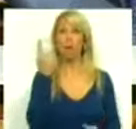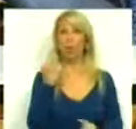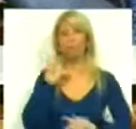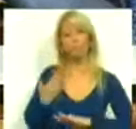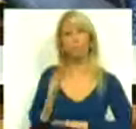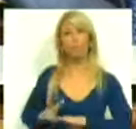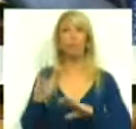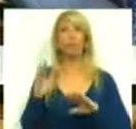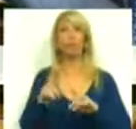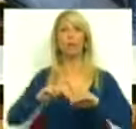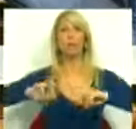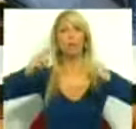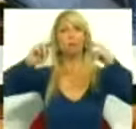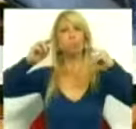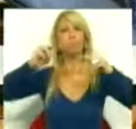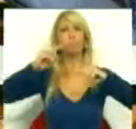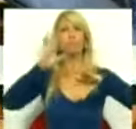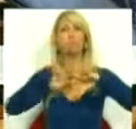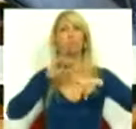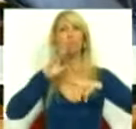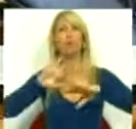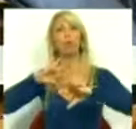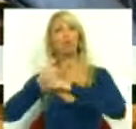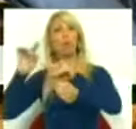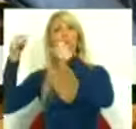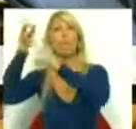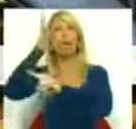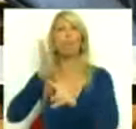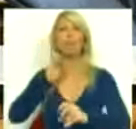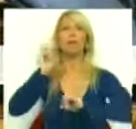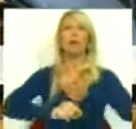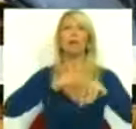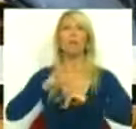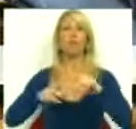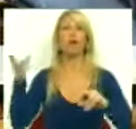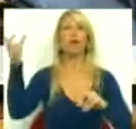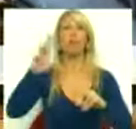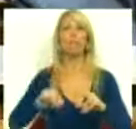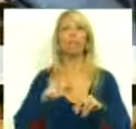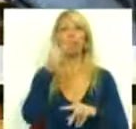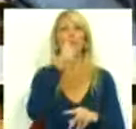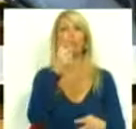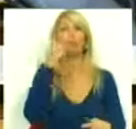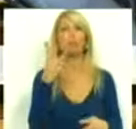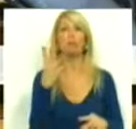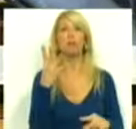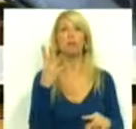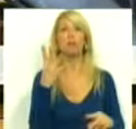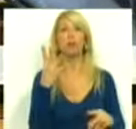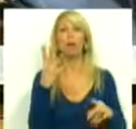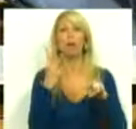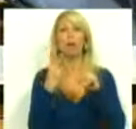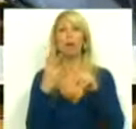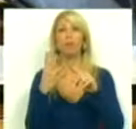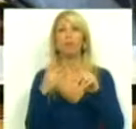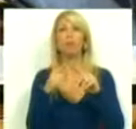de promoção por ultrapassagem por militares mais modernos, entre 2 a 4 vezes, consoante os postos. Concretamente, refiro-me ao